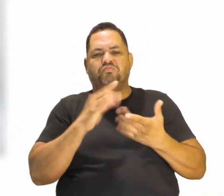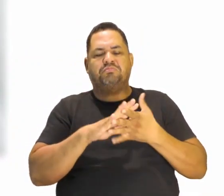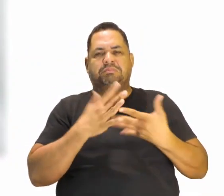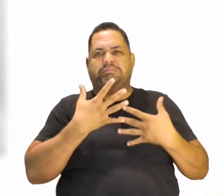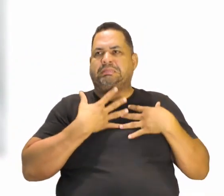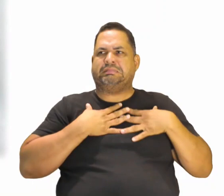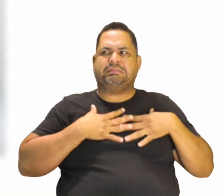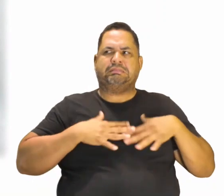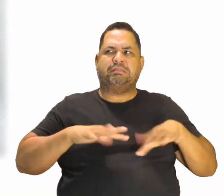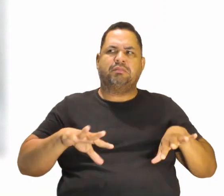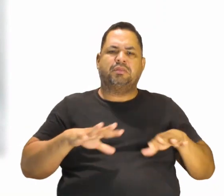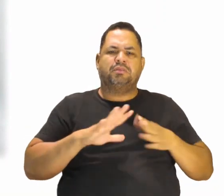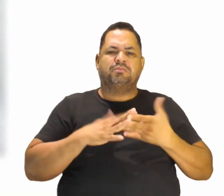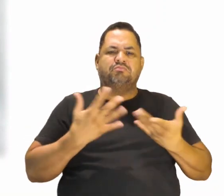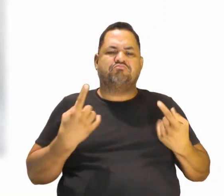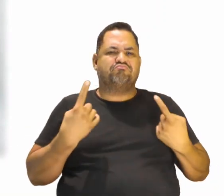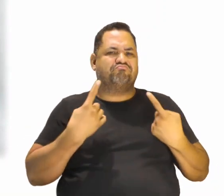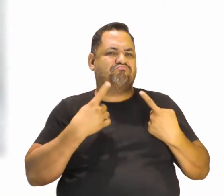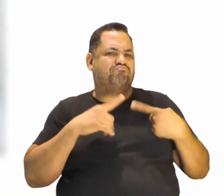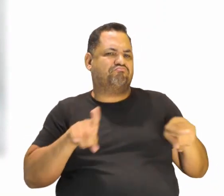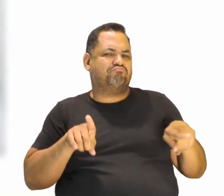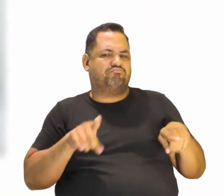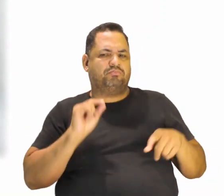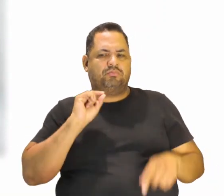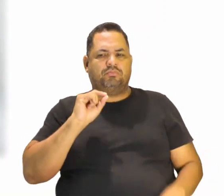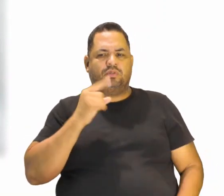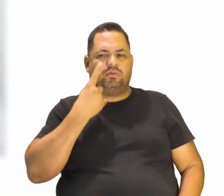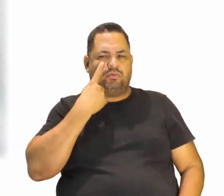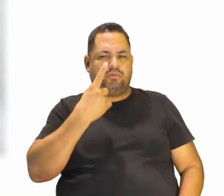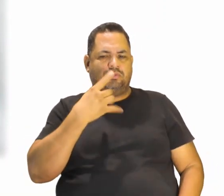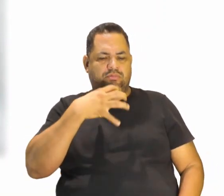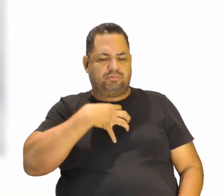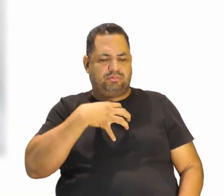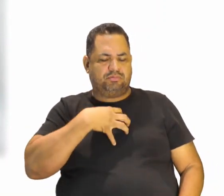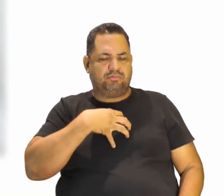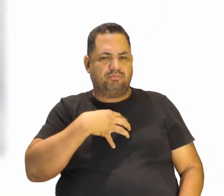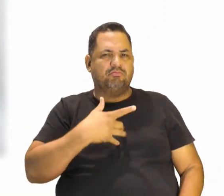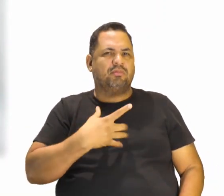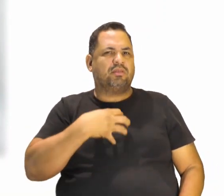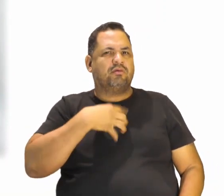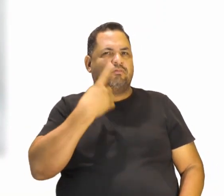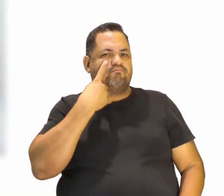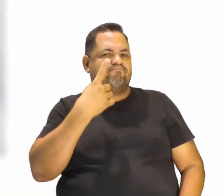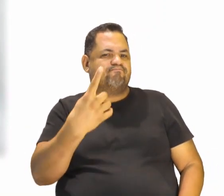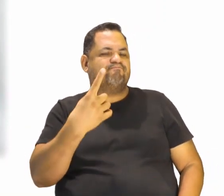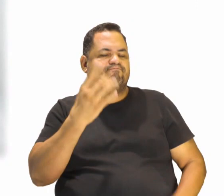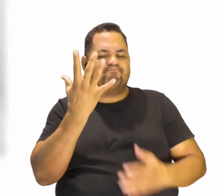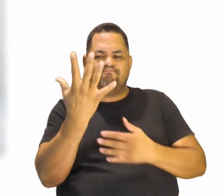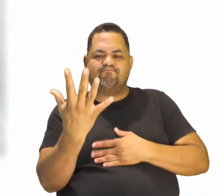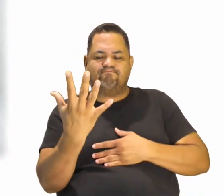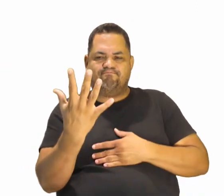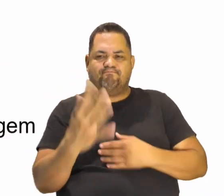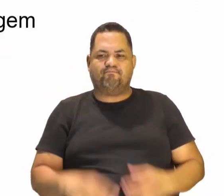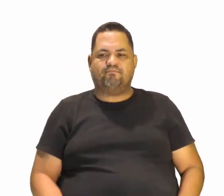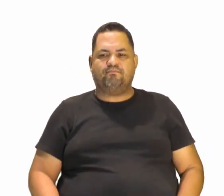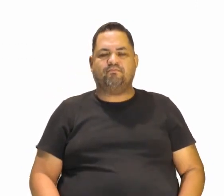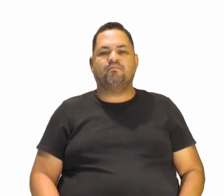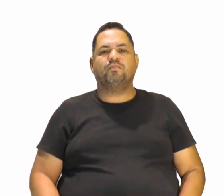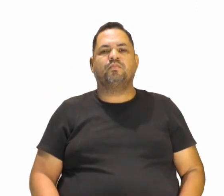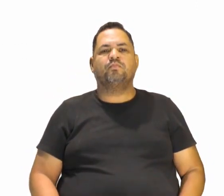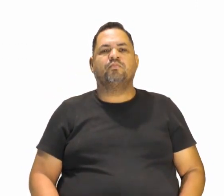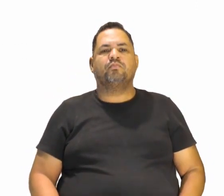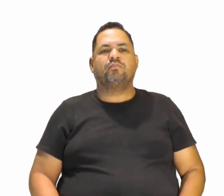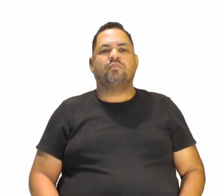desconforto, há uma contradição entre o que eu espero e o que eu sou, né? Entre o que eu vejo no espelho. E aí a gente tratou sobre o